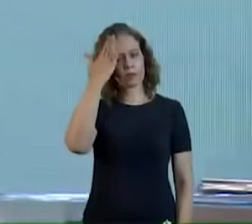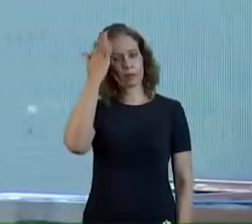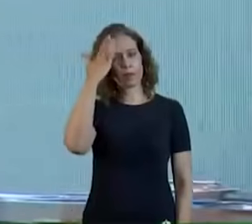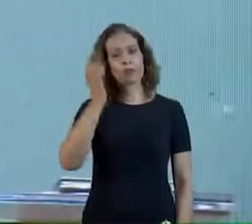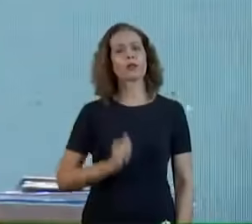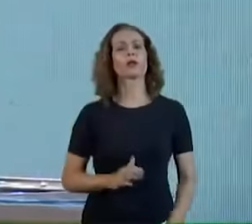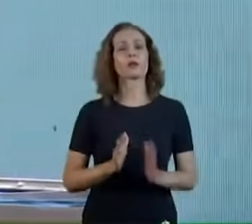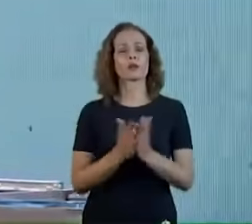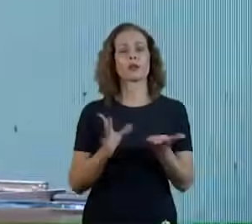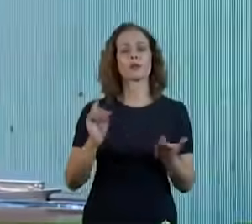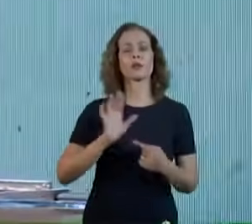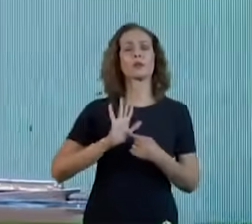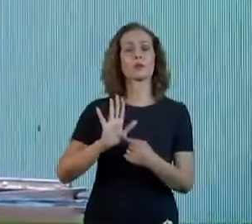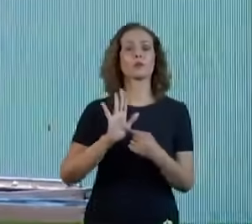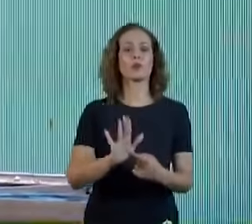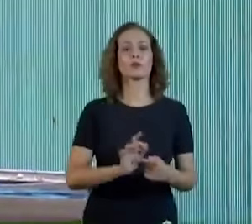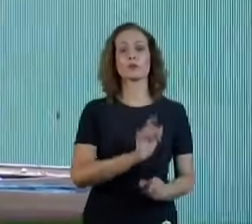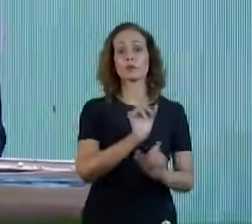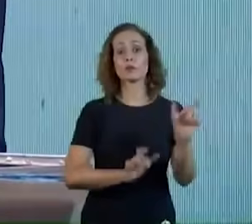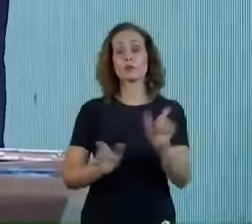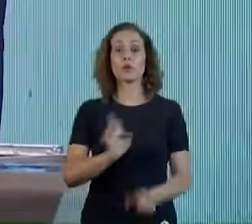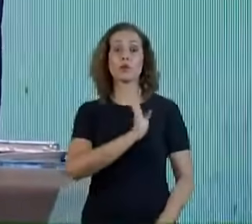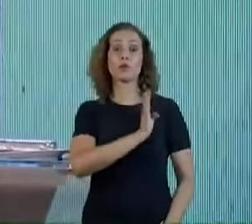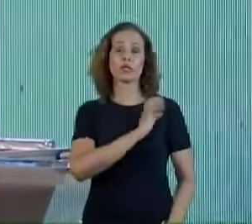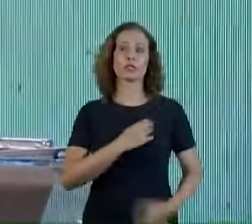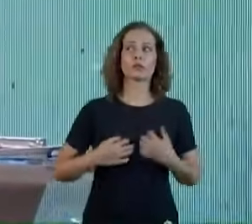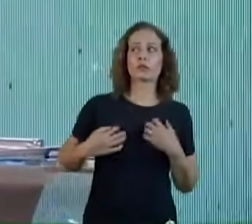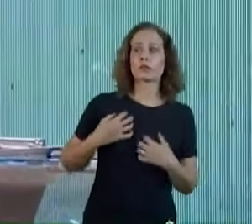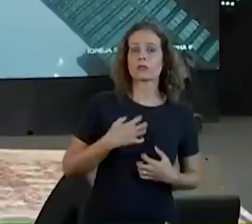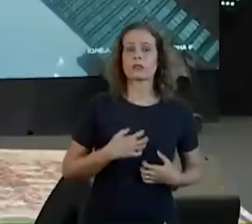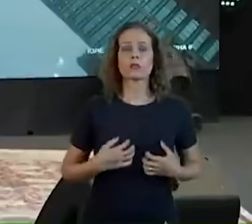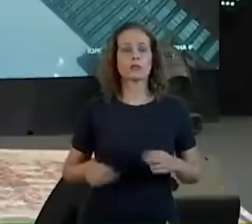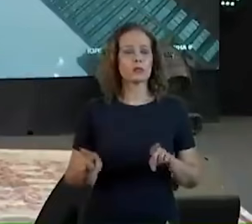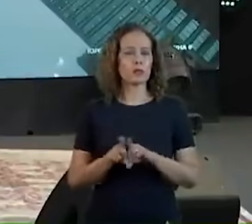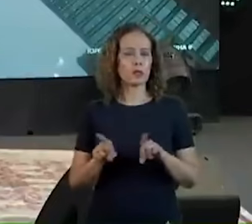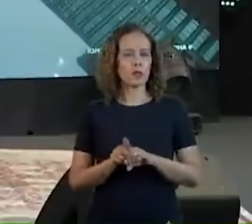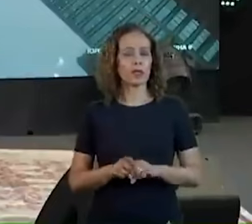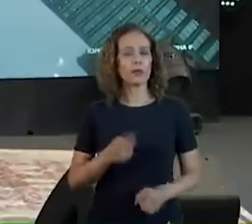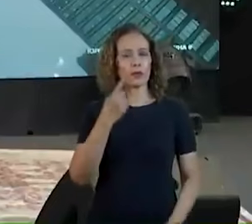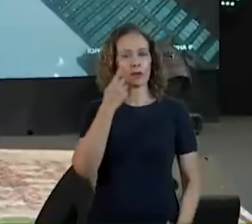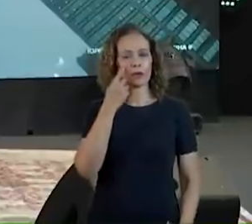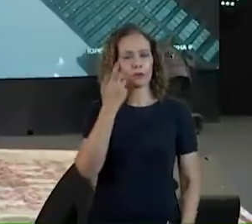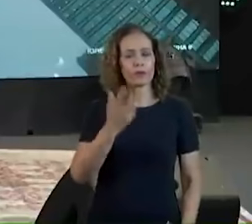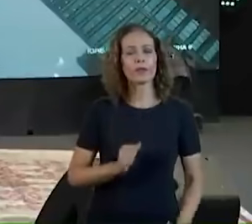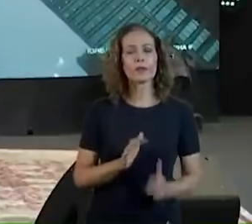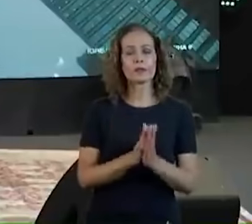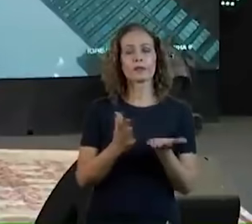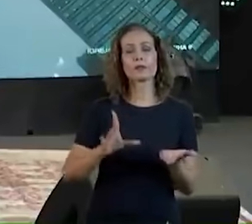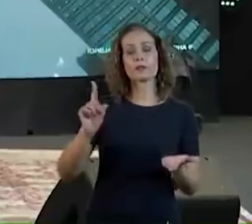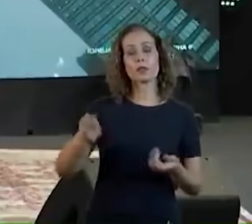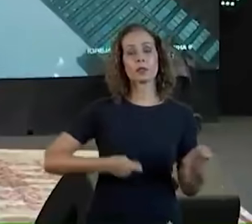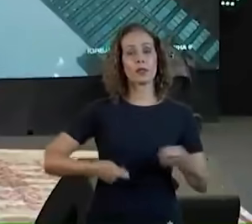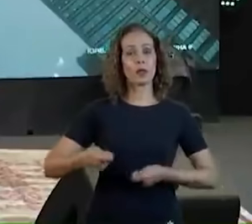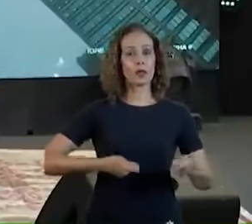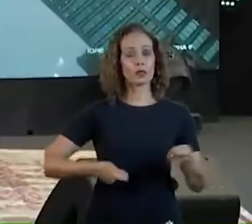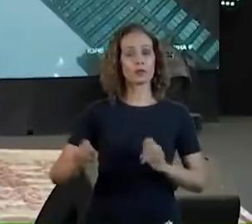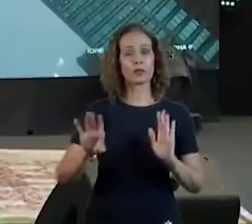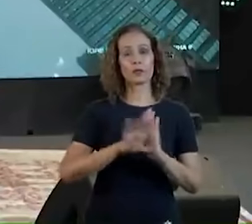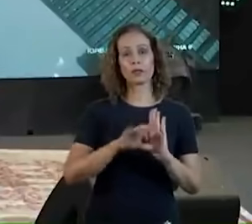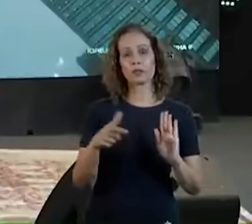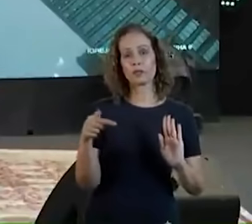Bíblia onde o coração das pessoas se perturbou também. Você quer ver comigo? Abre lá a Bíblia em Atos capítulo